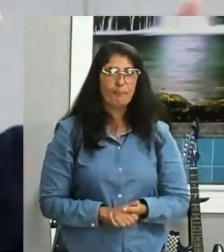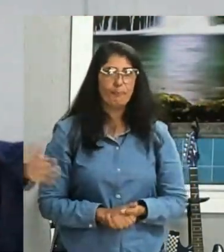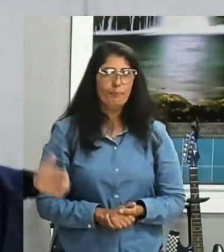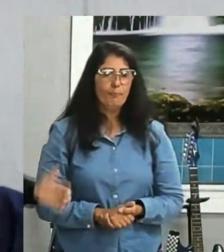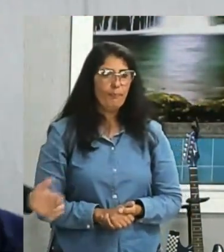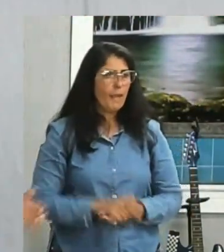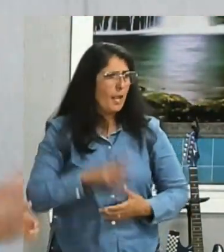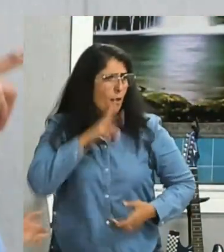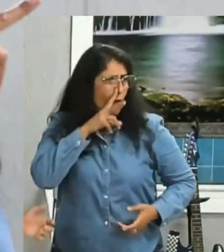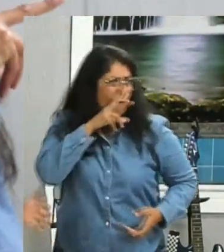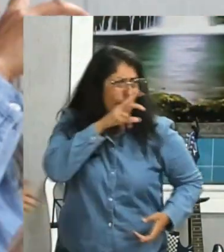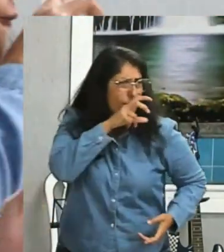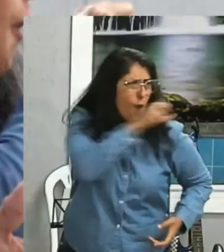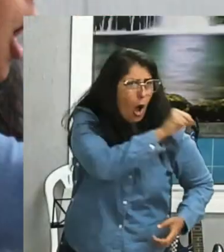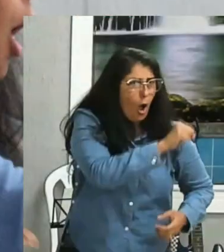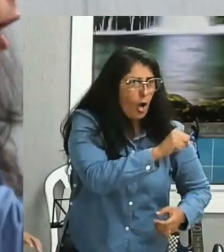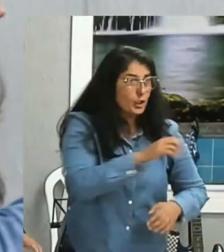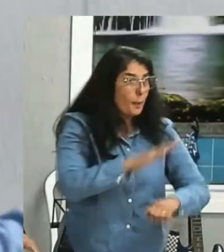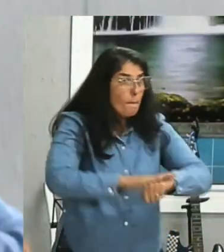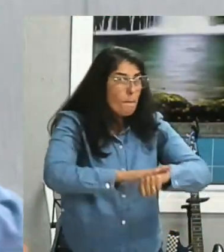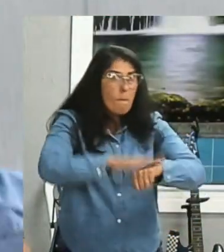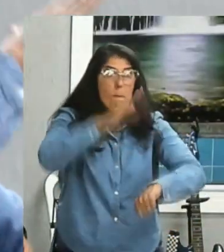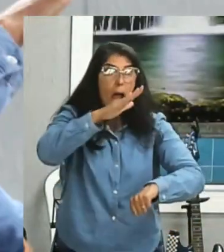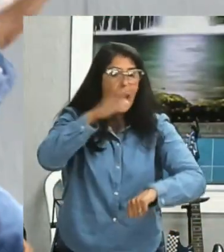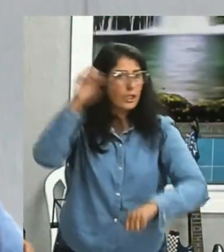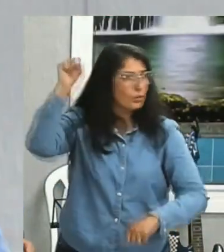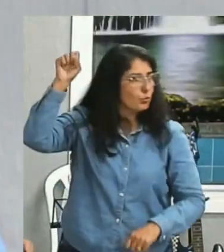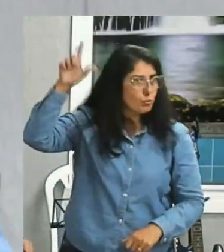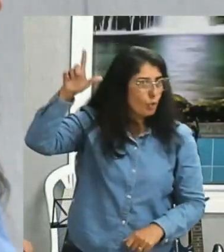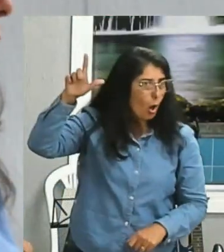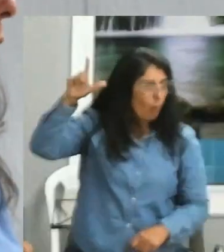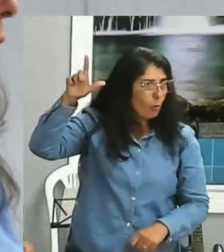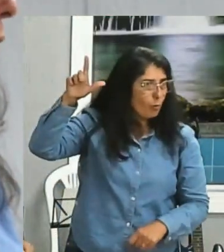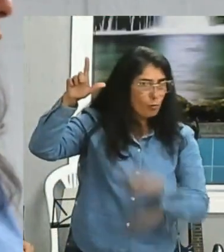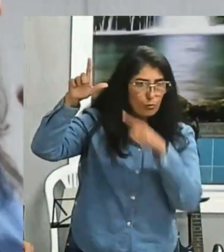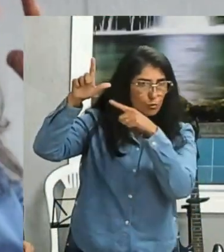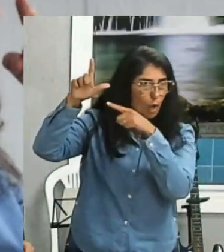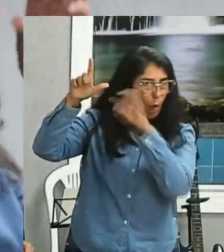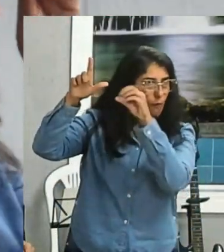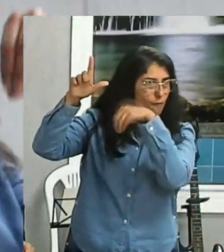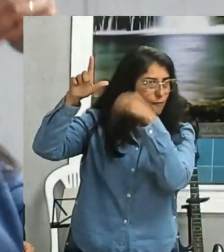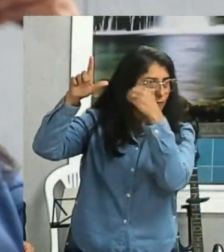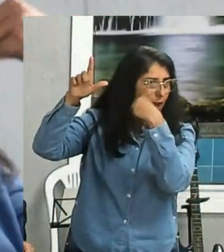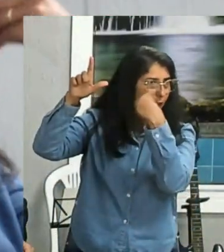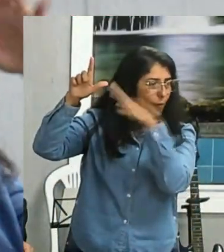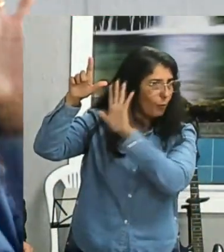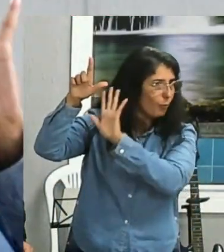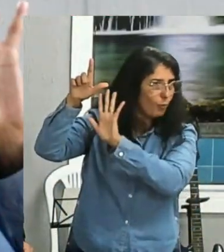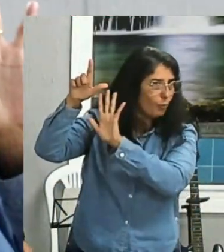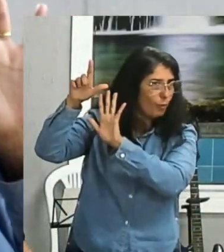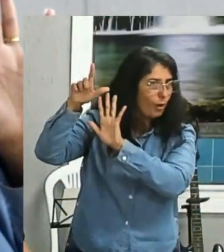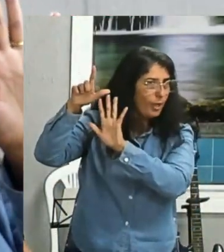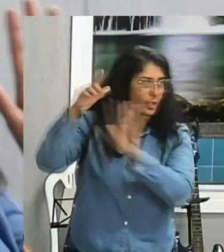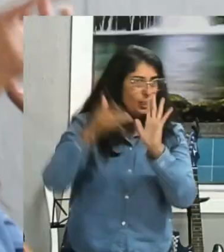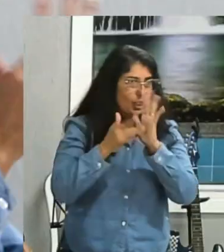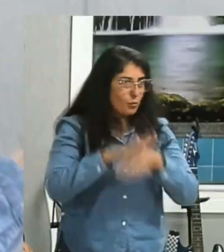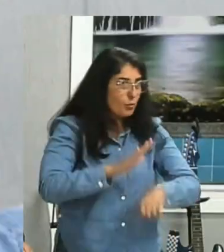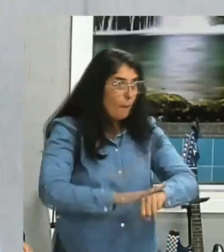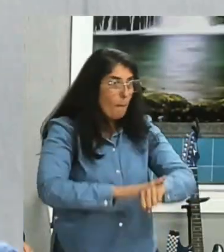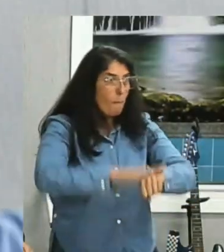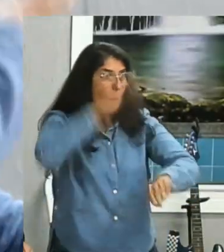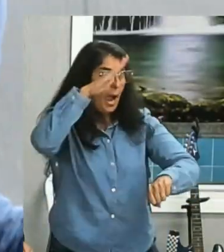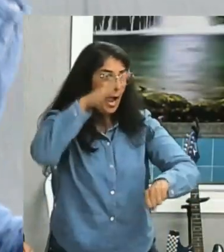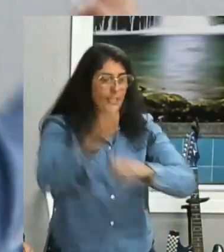mais forte do que o sol escaldante do meio-dia. Essa é